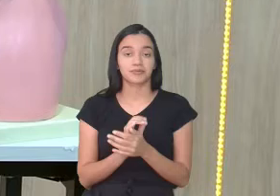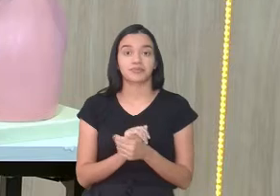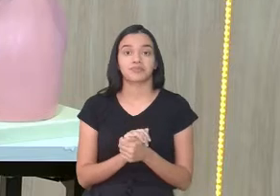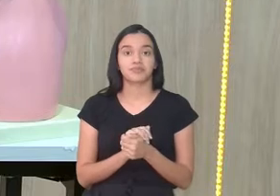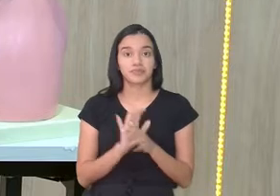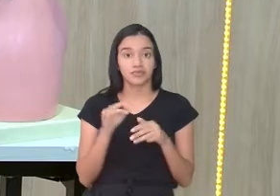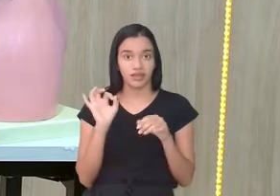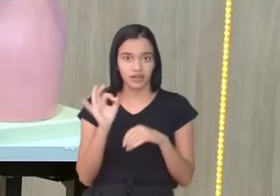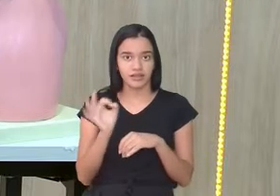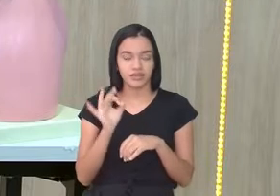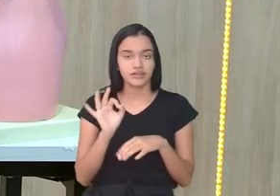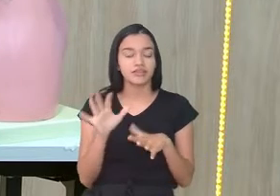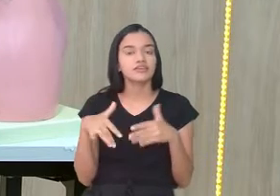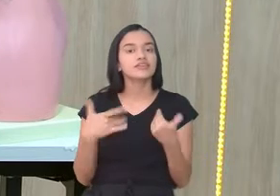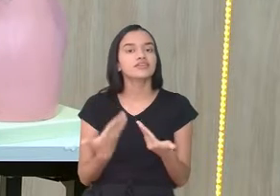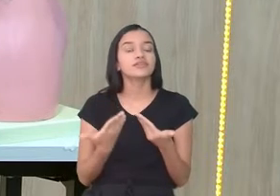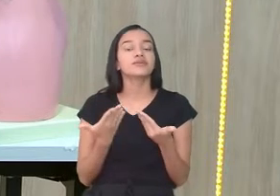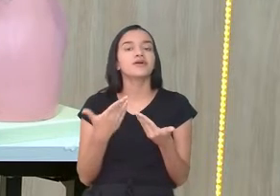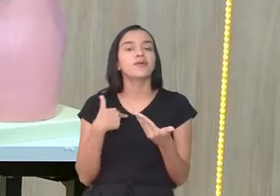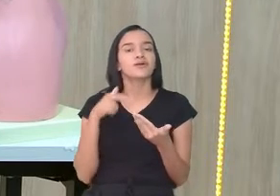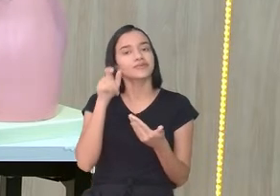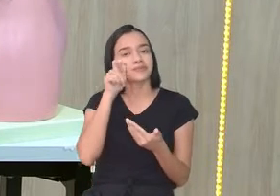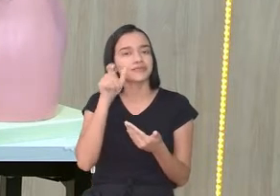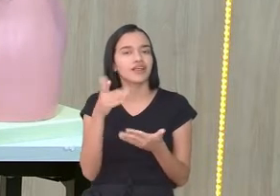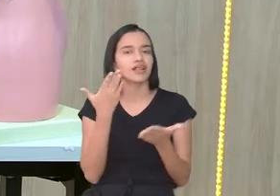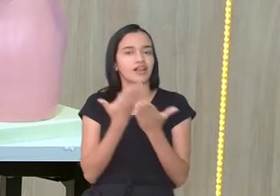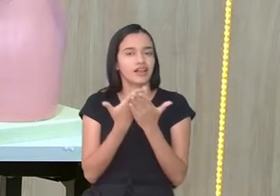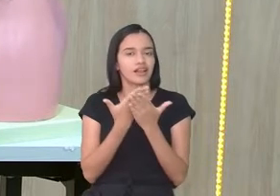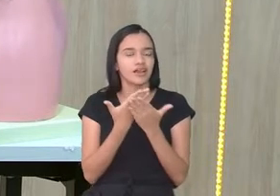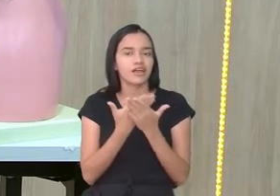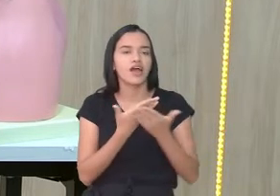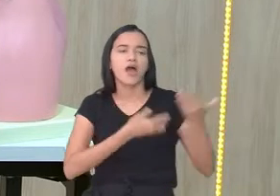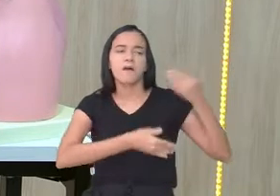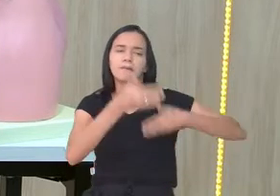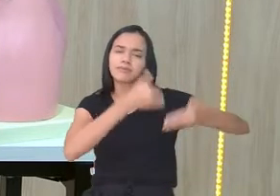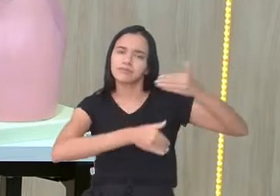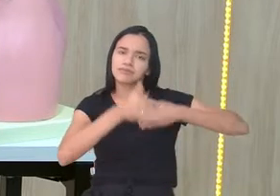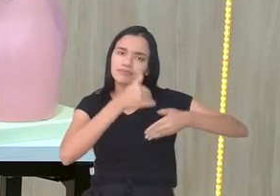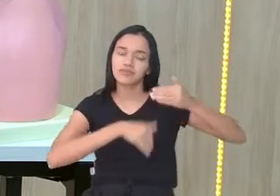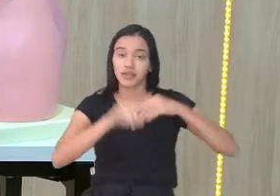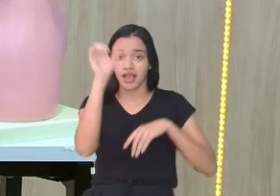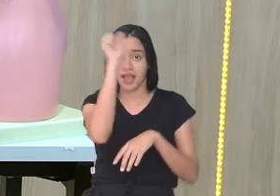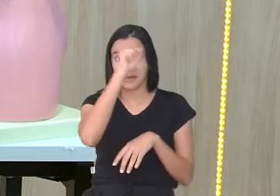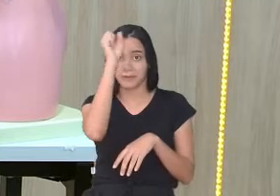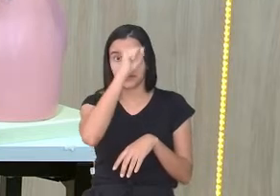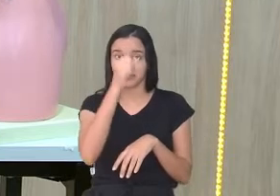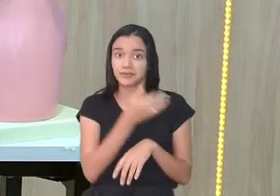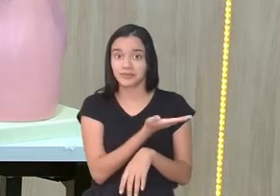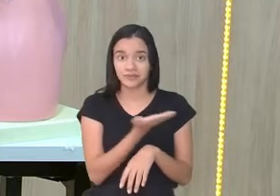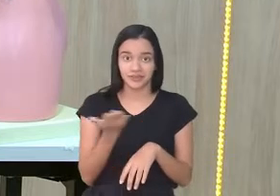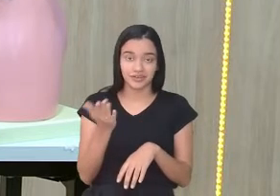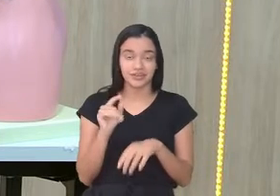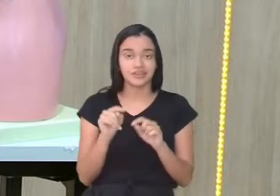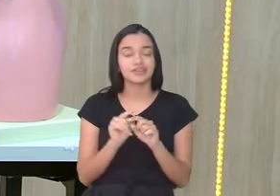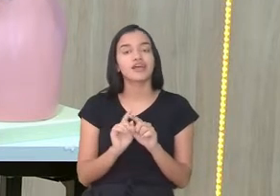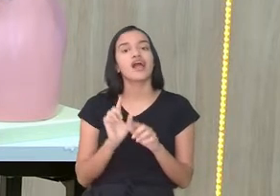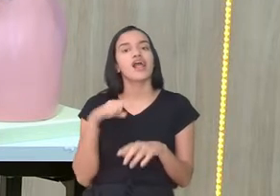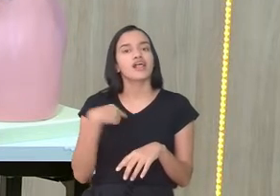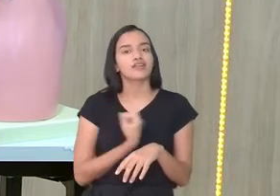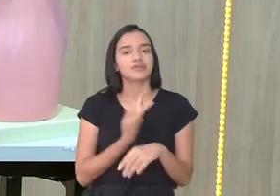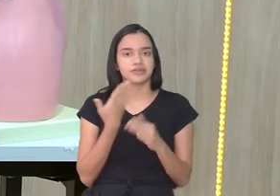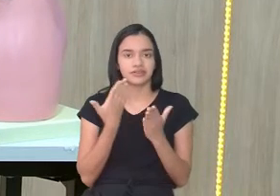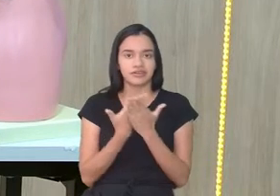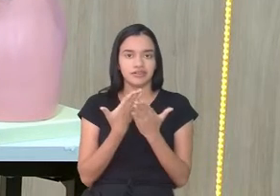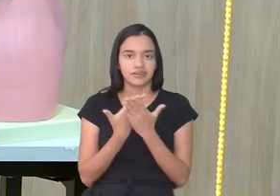hábil, tá certo? Então fica interessante a nossa aula, nós vamos tirando as dúvidas e também aprendendo com vocês. Mas também nossas